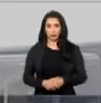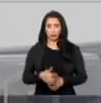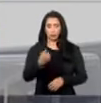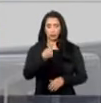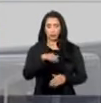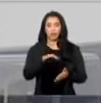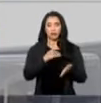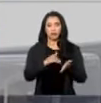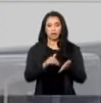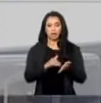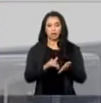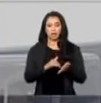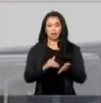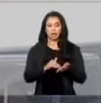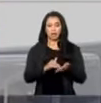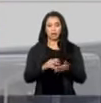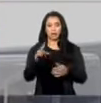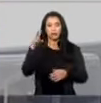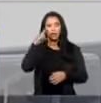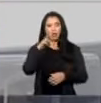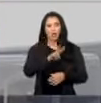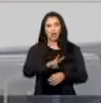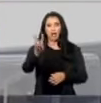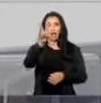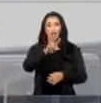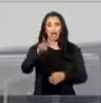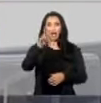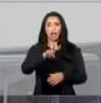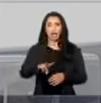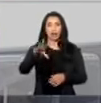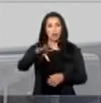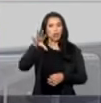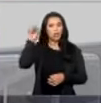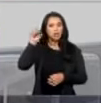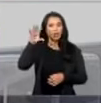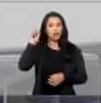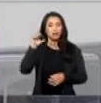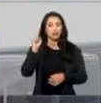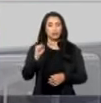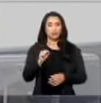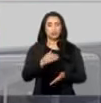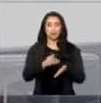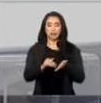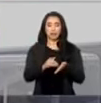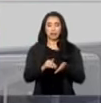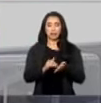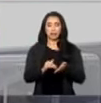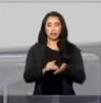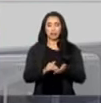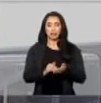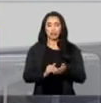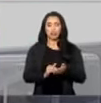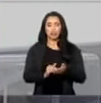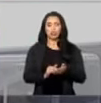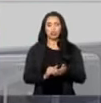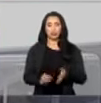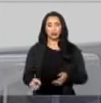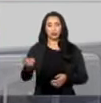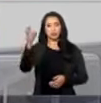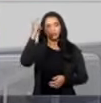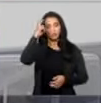do Audiovisual e estou aqui representando o secretário especial da Cultura. E inicio